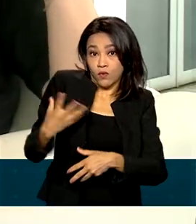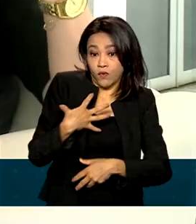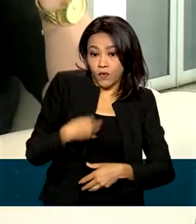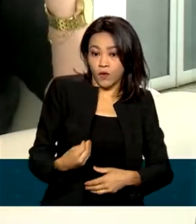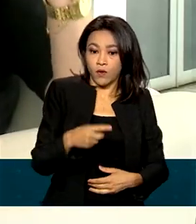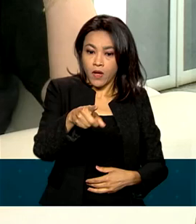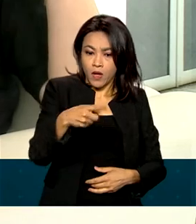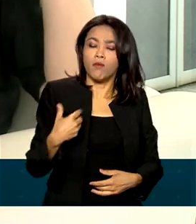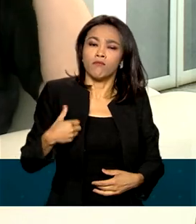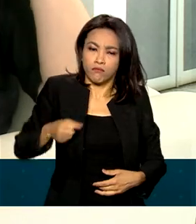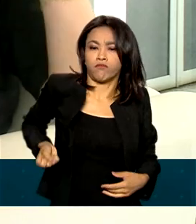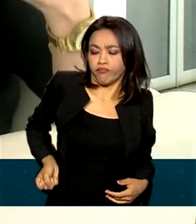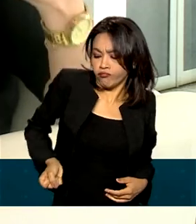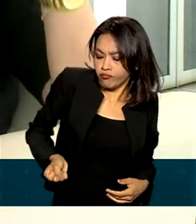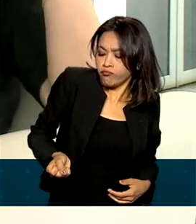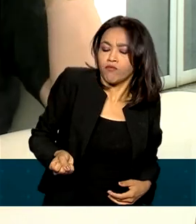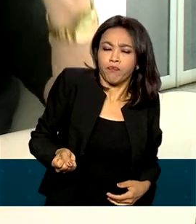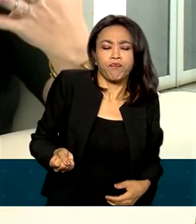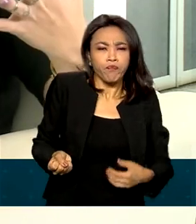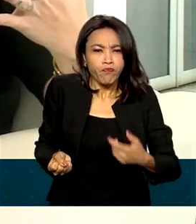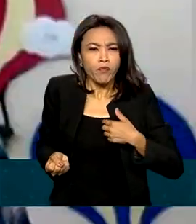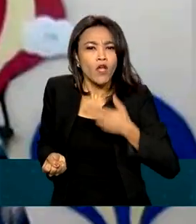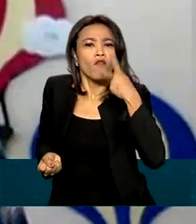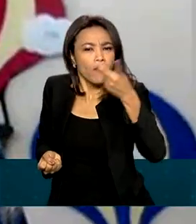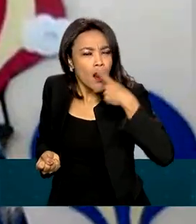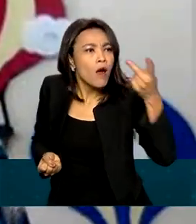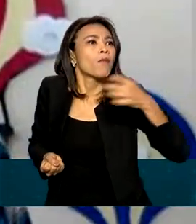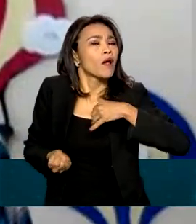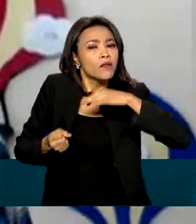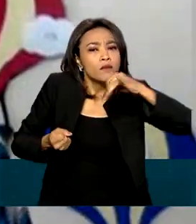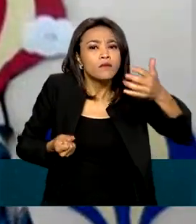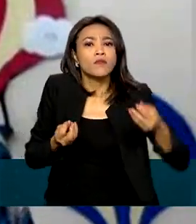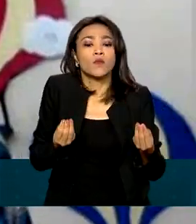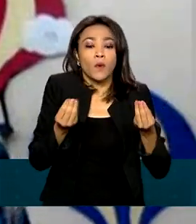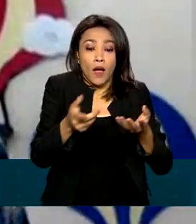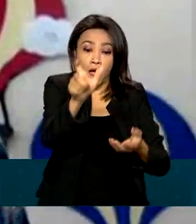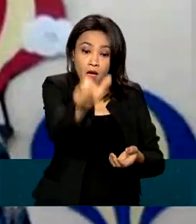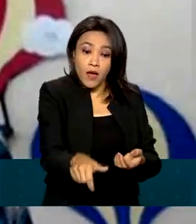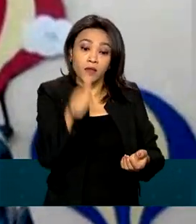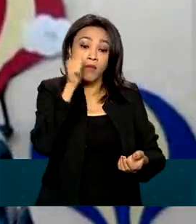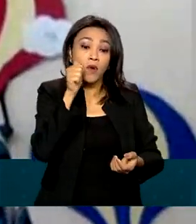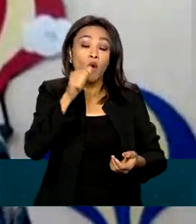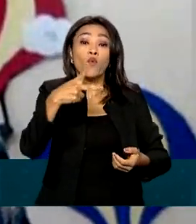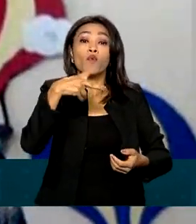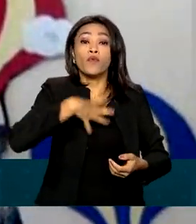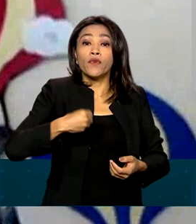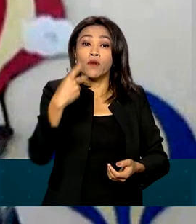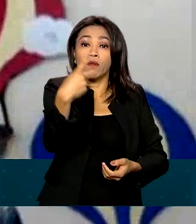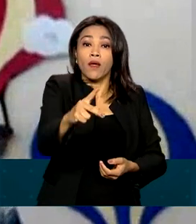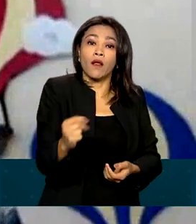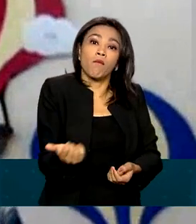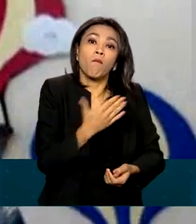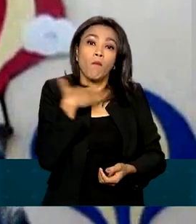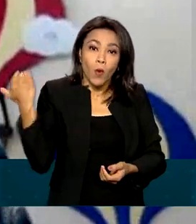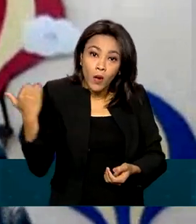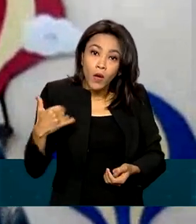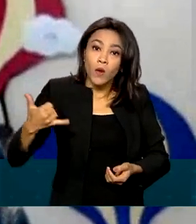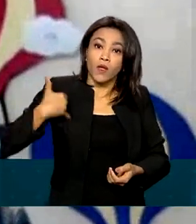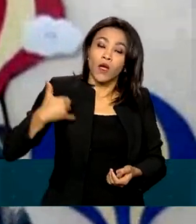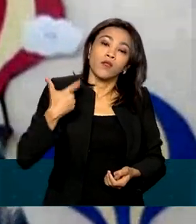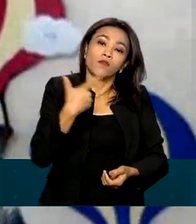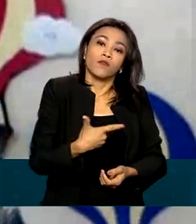meu oxigênio, eu vou dar voz para a minha causa. Matilde doou os órgãos do filho, que morreu de forma violenta aos